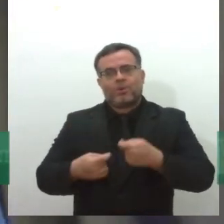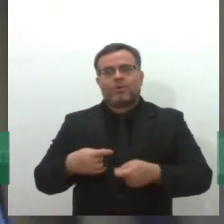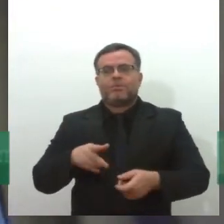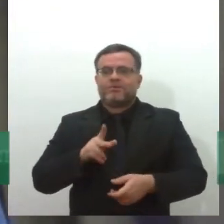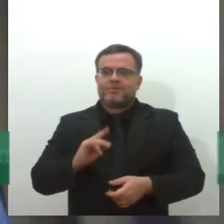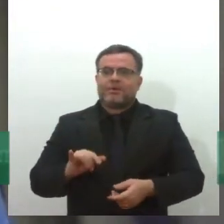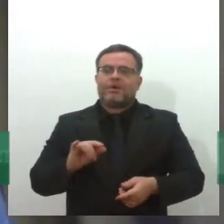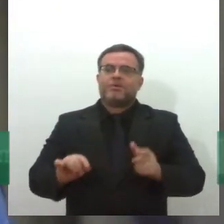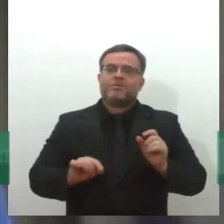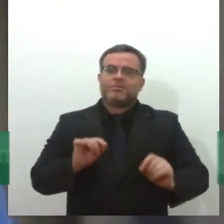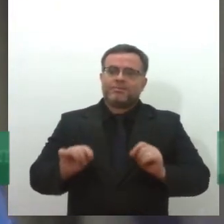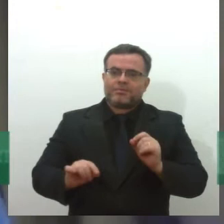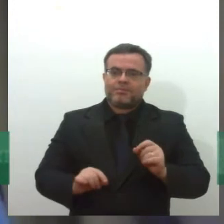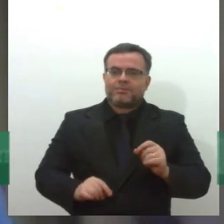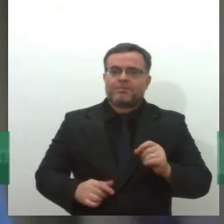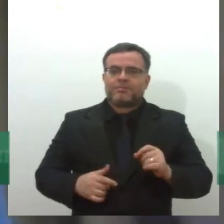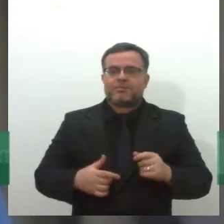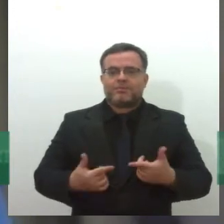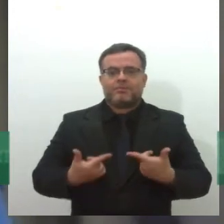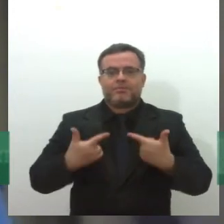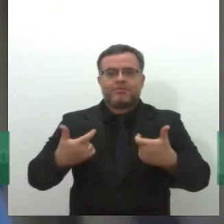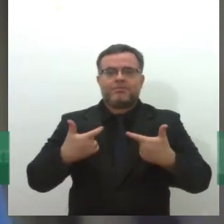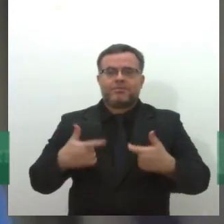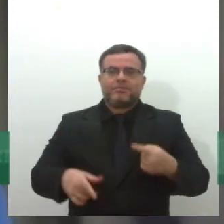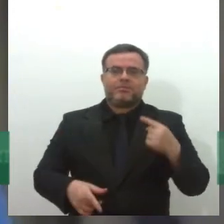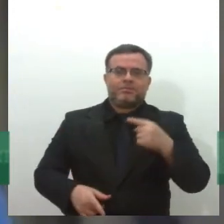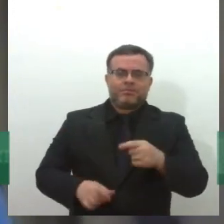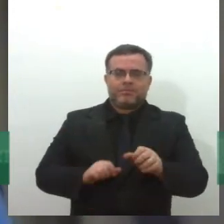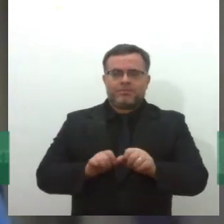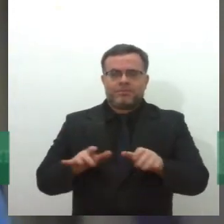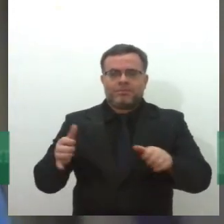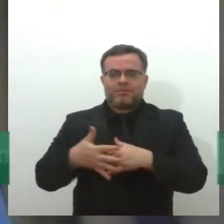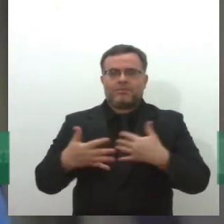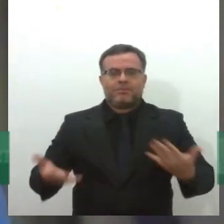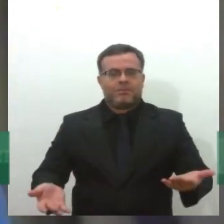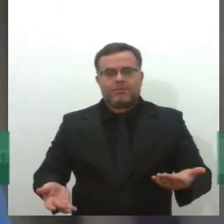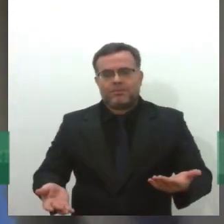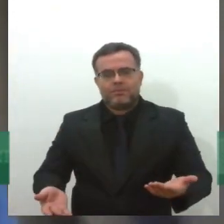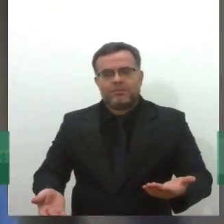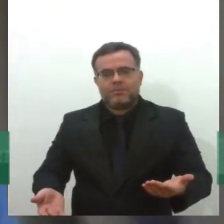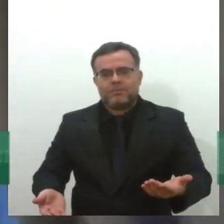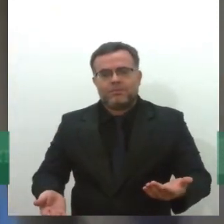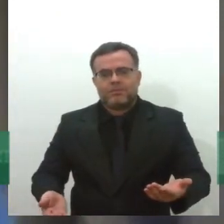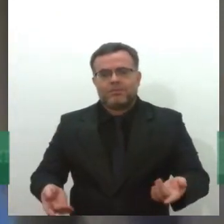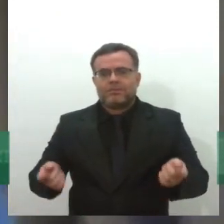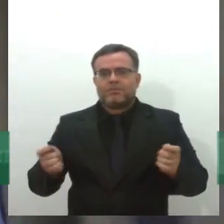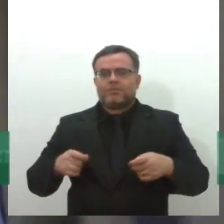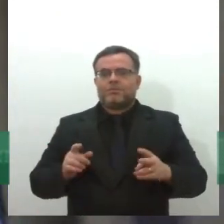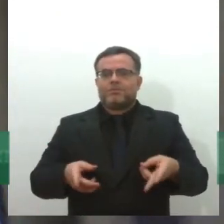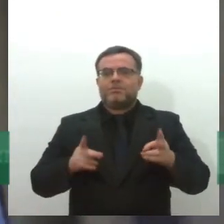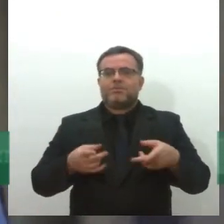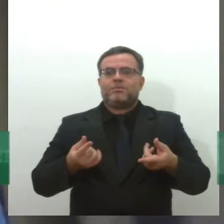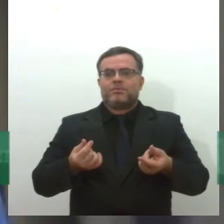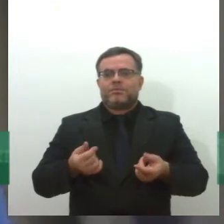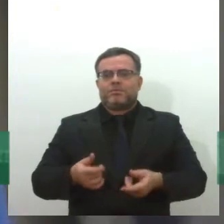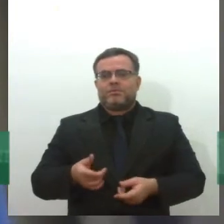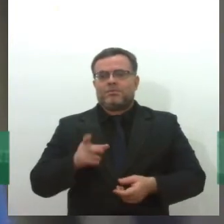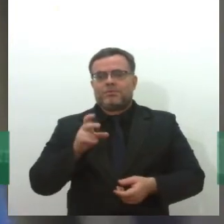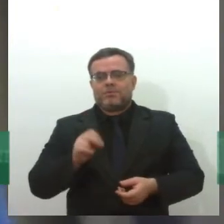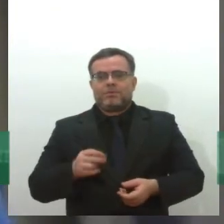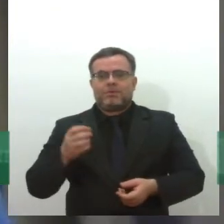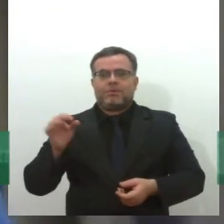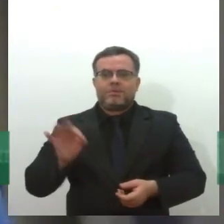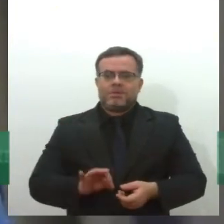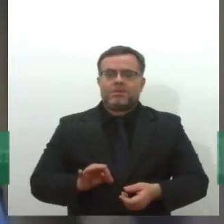Então, essa guerra, a questão da pandemia, tem afetado todas as commodities, né? O preço do pãozinho subiu 50%, o